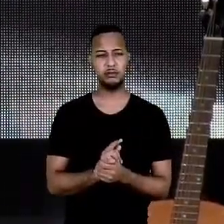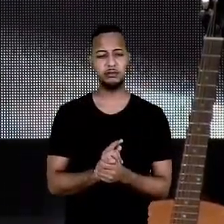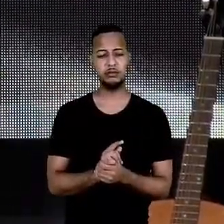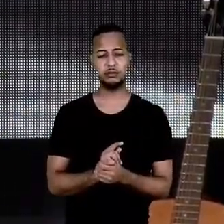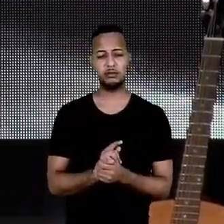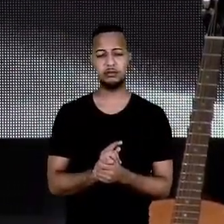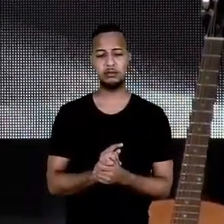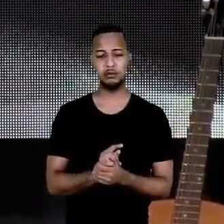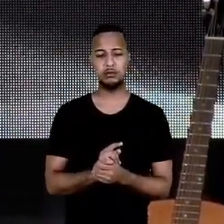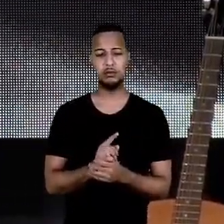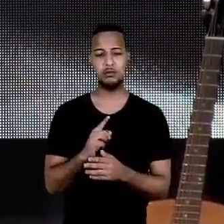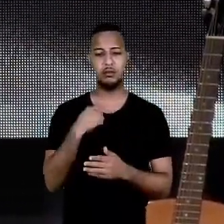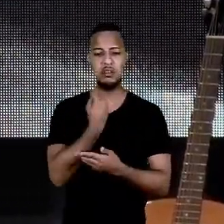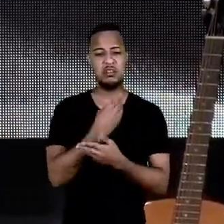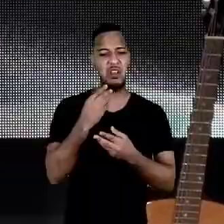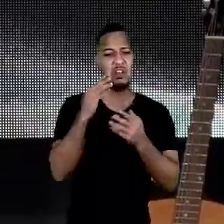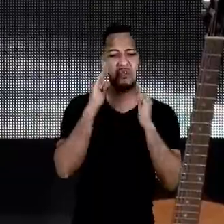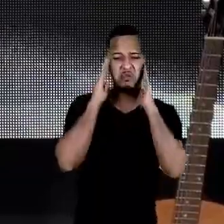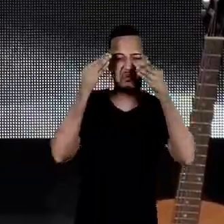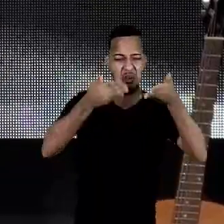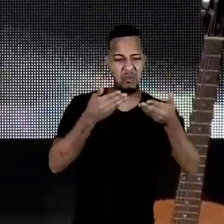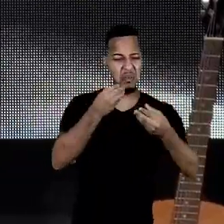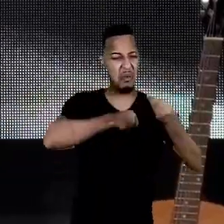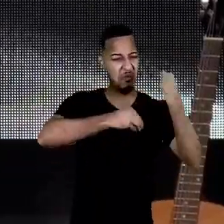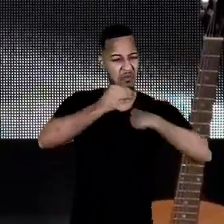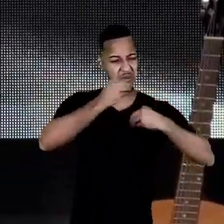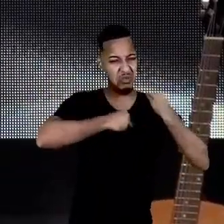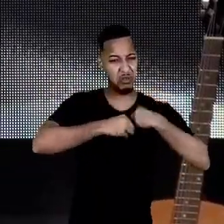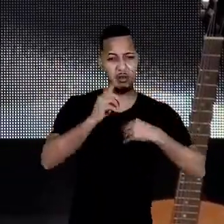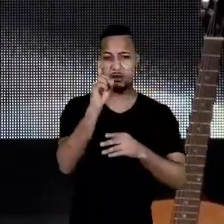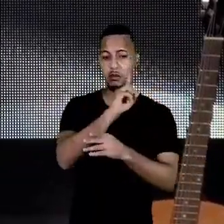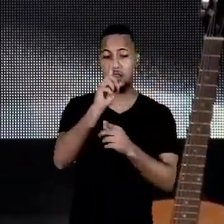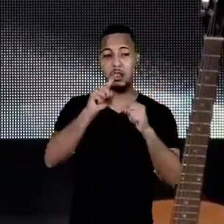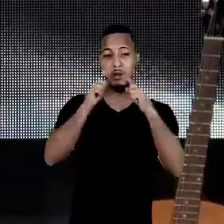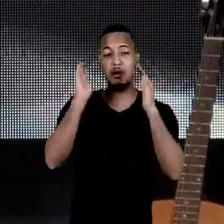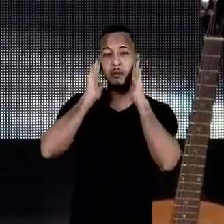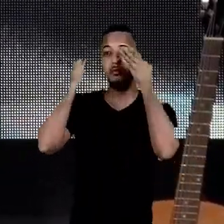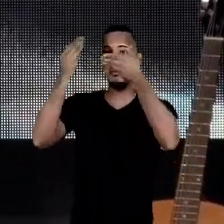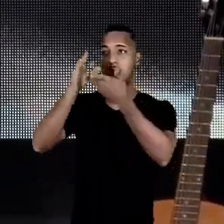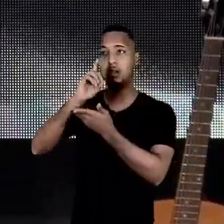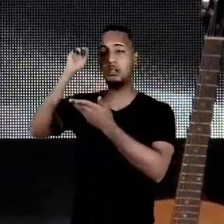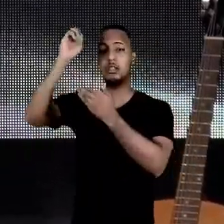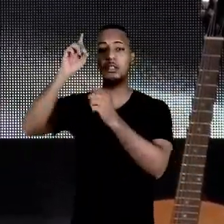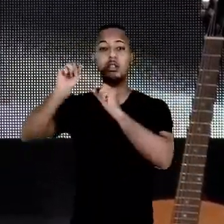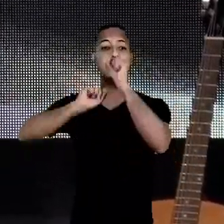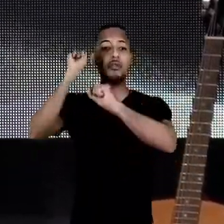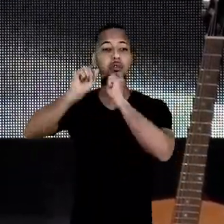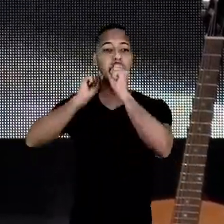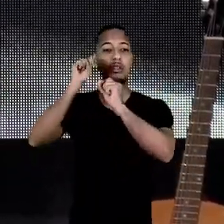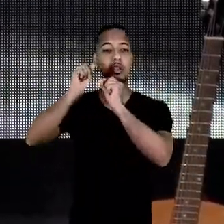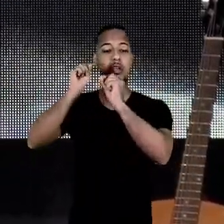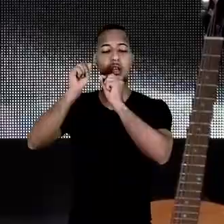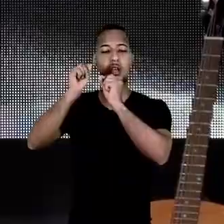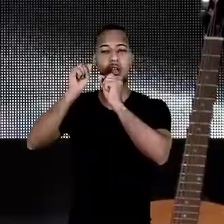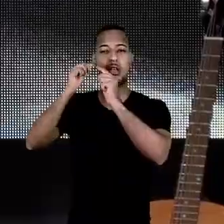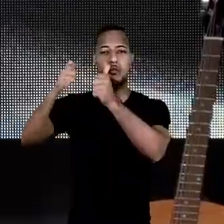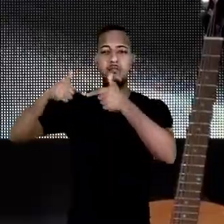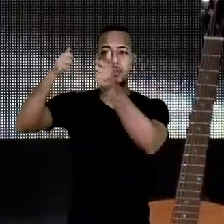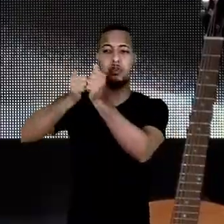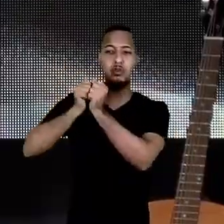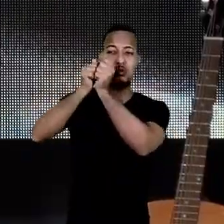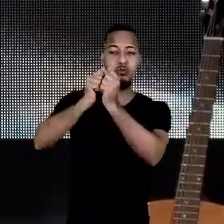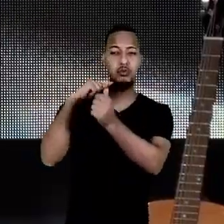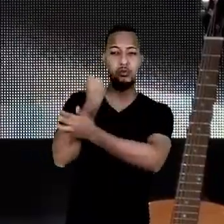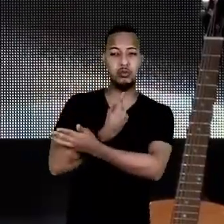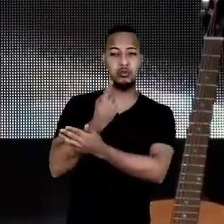a destruição das fortalezas, destruindo os conselhos e toda a altivez que se levanta contra o conhecimento